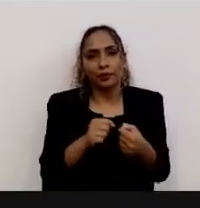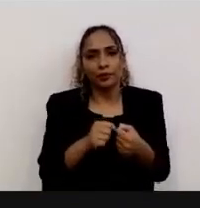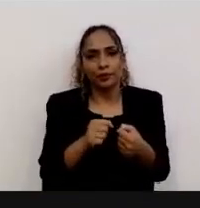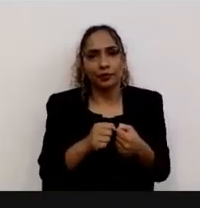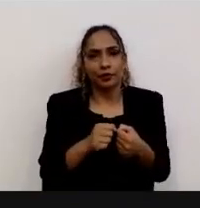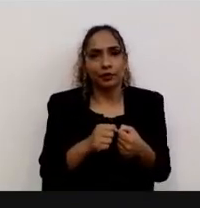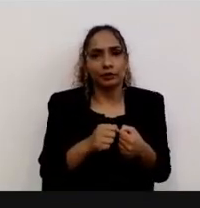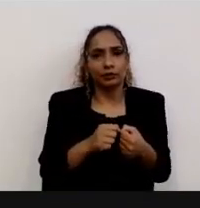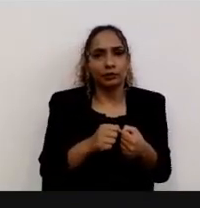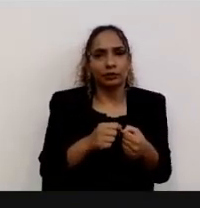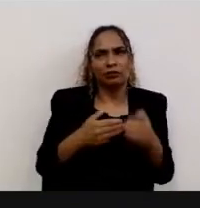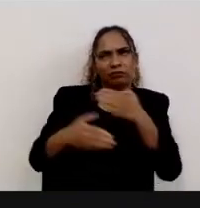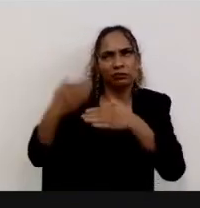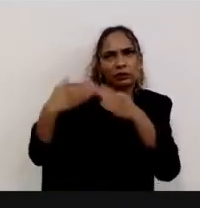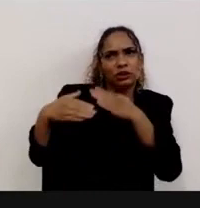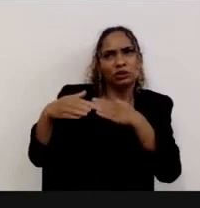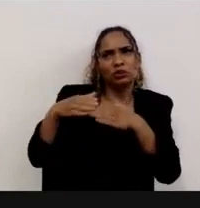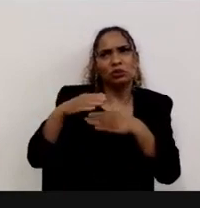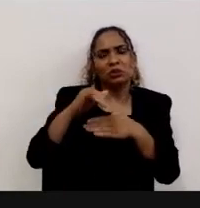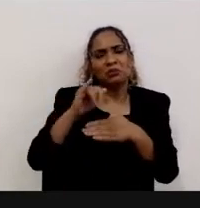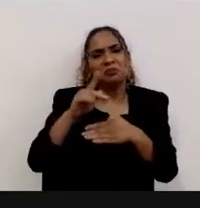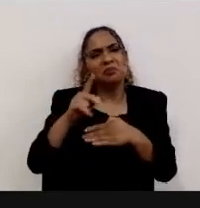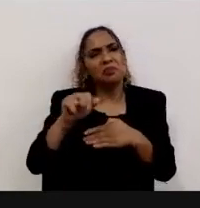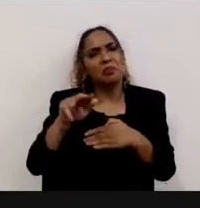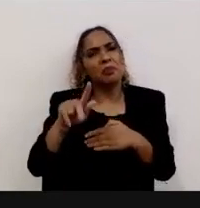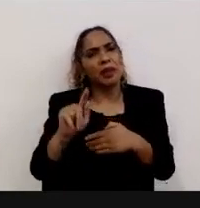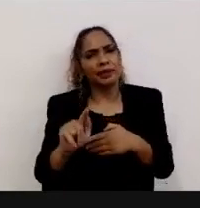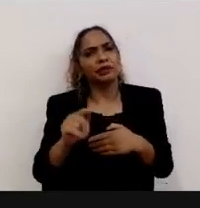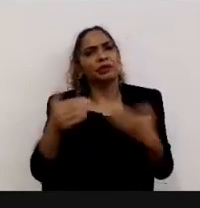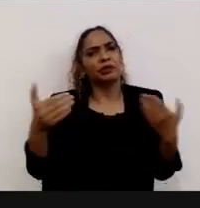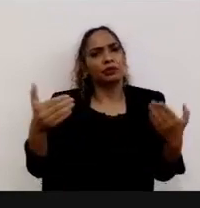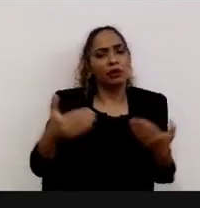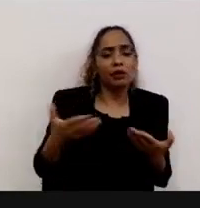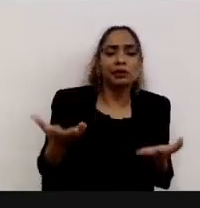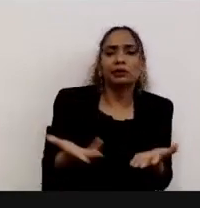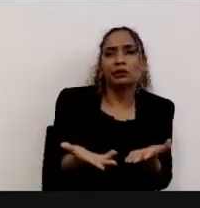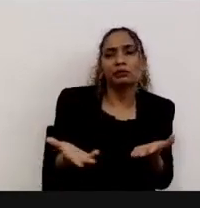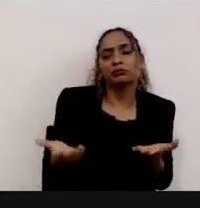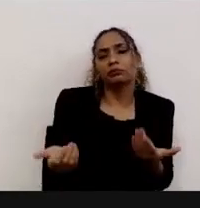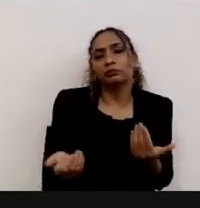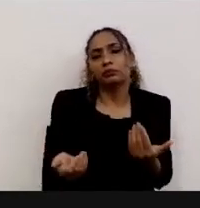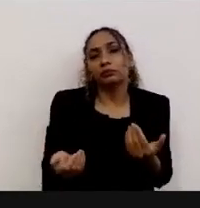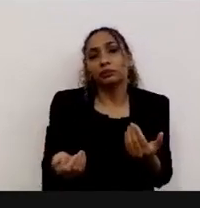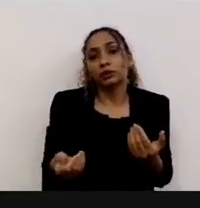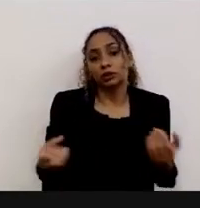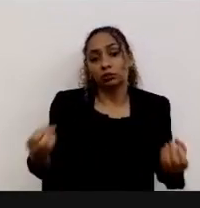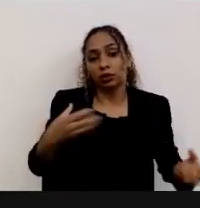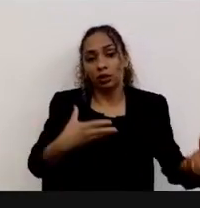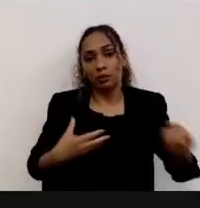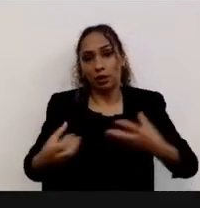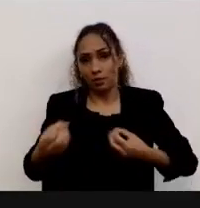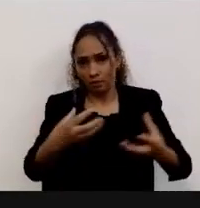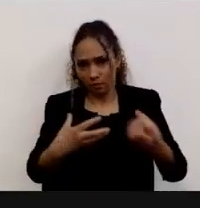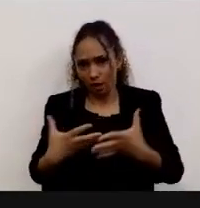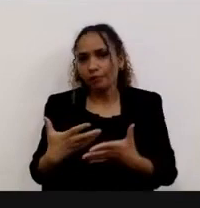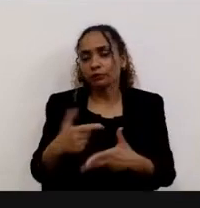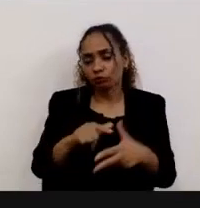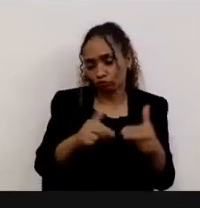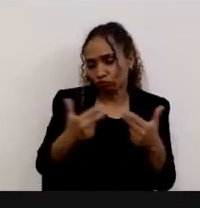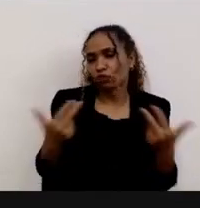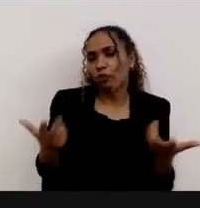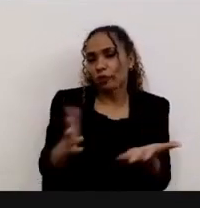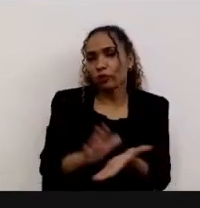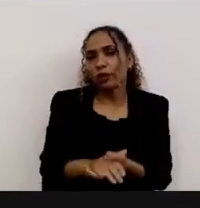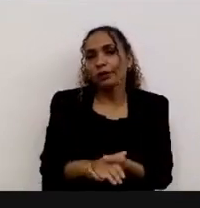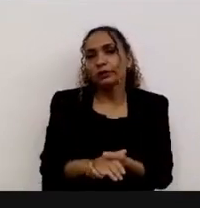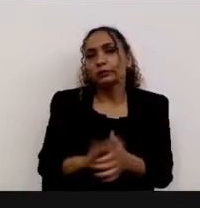antigo IUPERJ, né, que é um instituto muito tradicional, né, e tal, que agora está se modernizando, digamos assim,